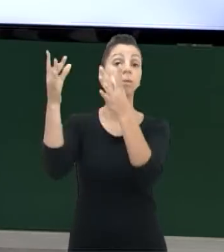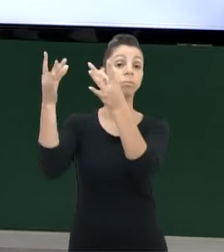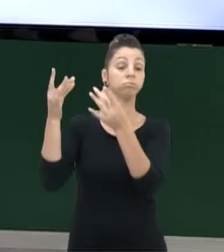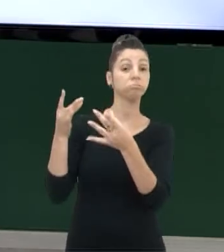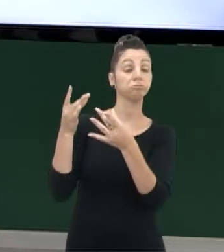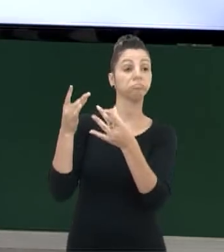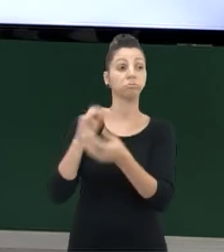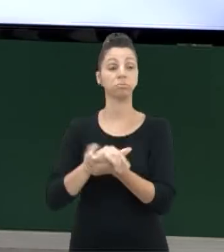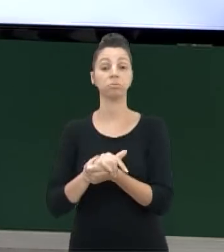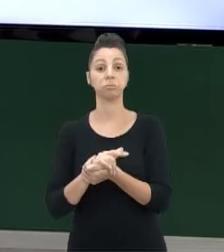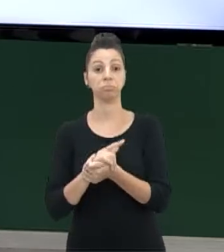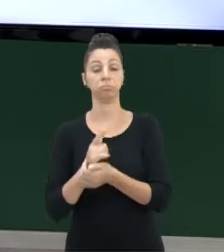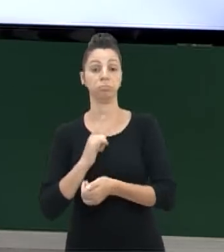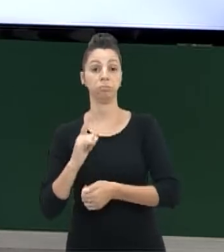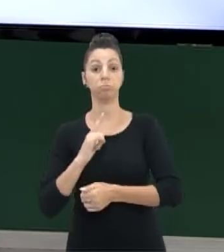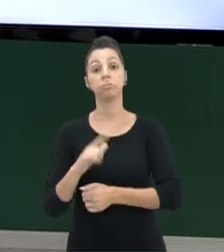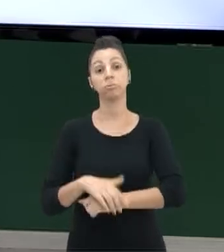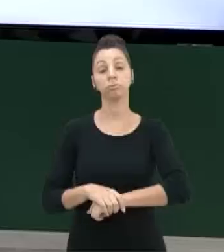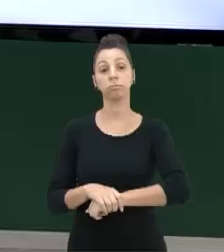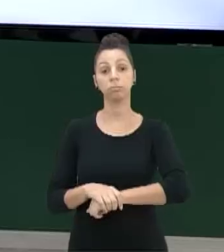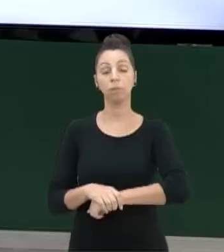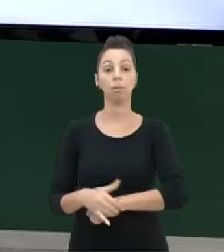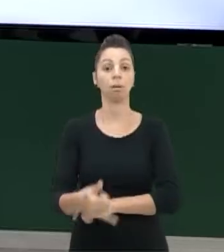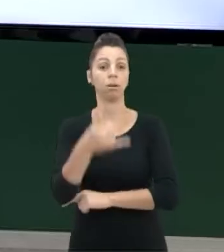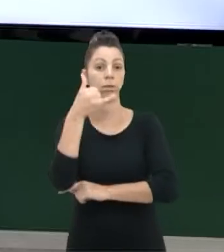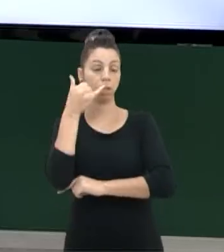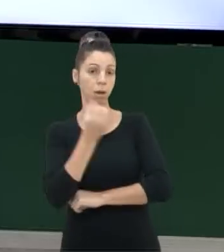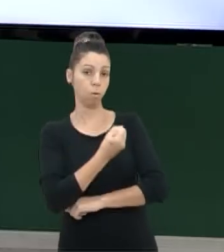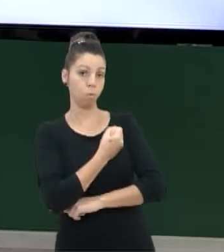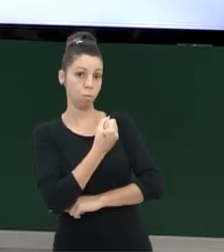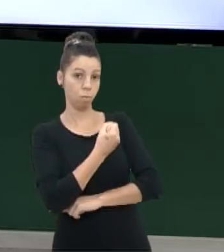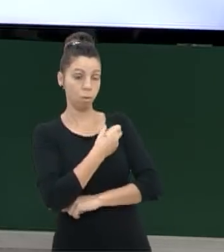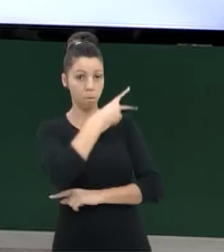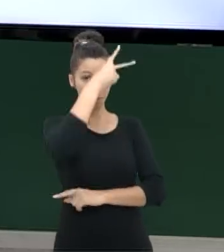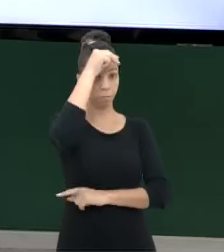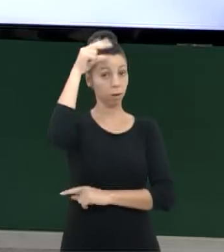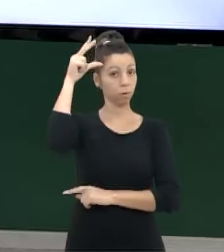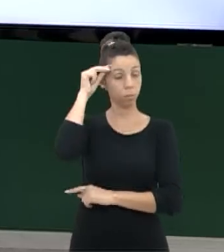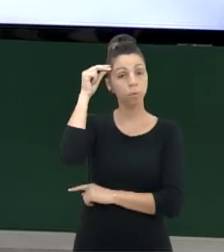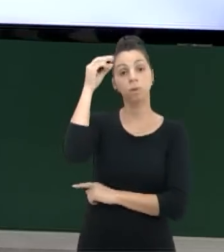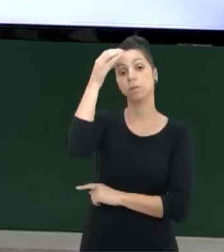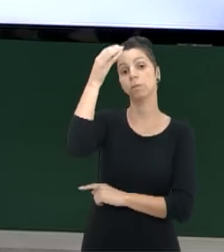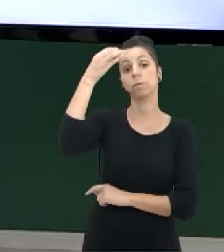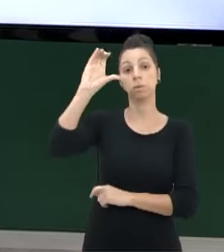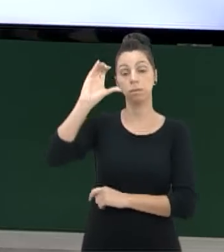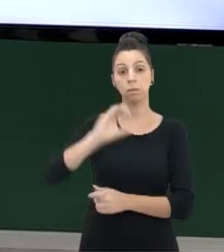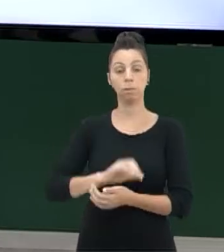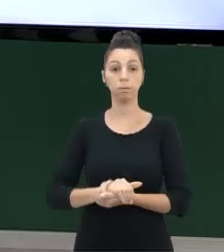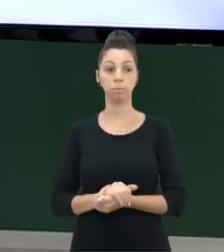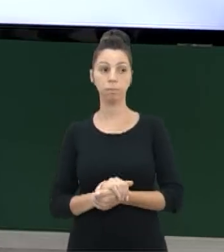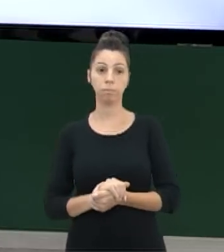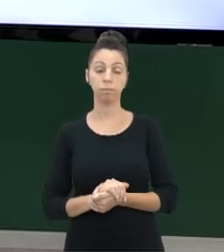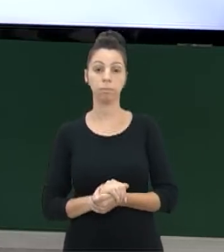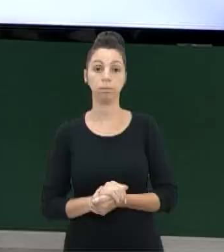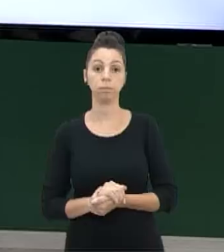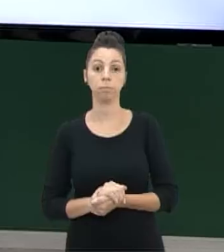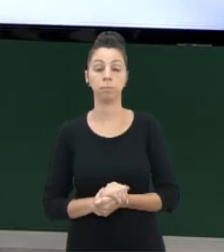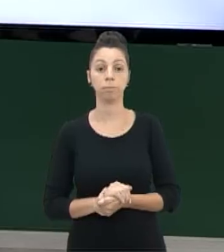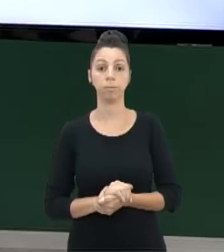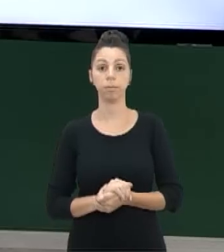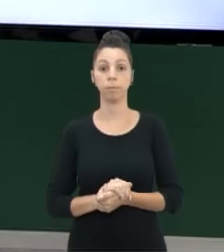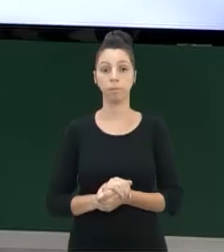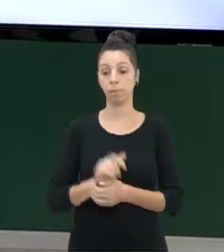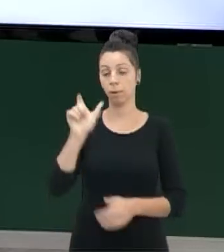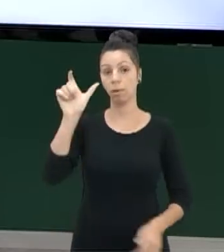Aqui a gente tem o contato certinho para ligar da Prefeitura de Curitiba, para ligar né, em relação